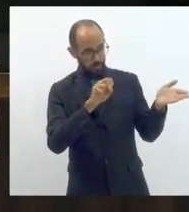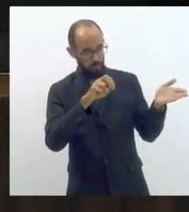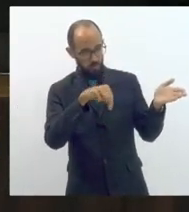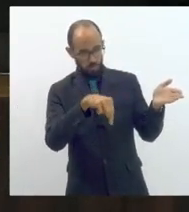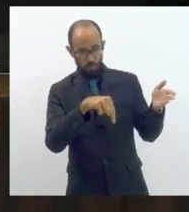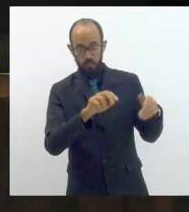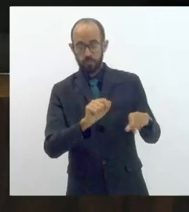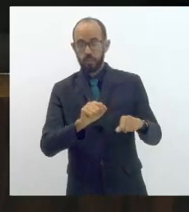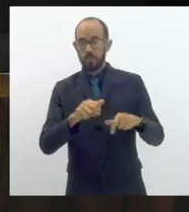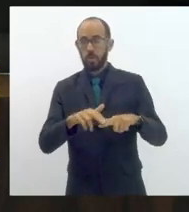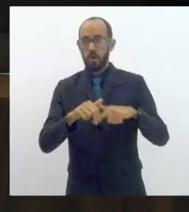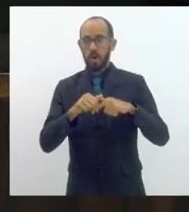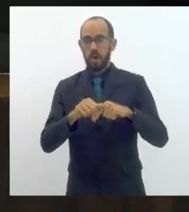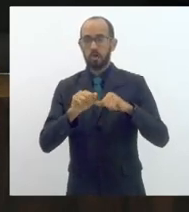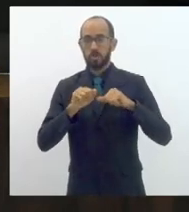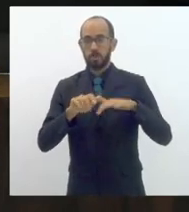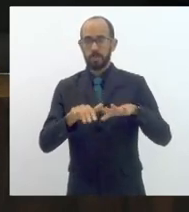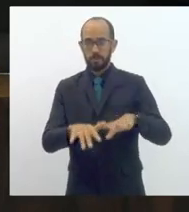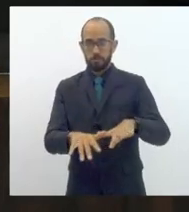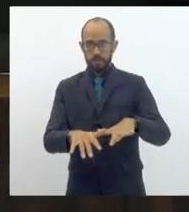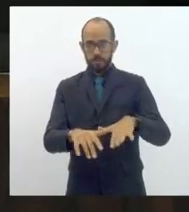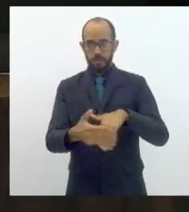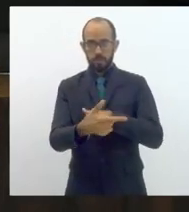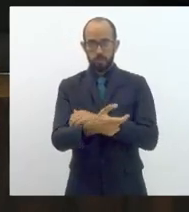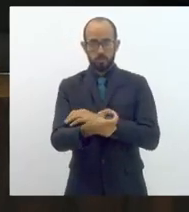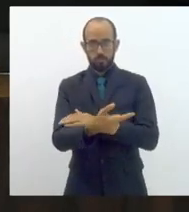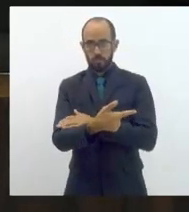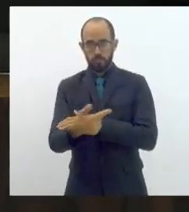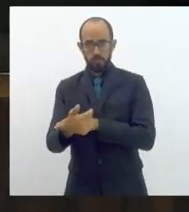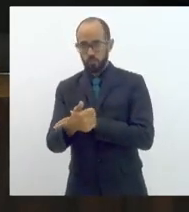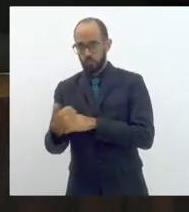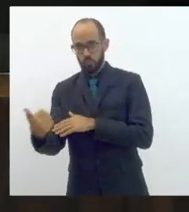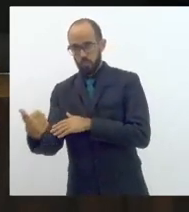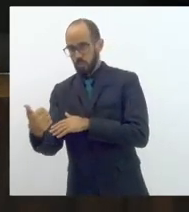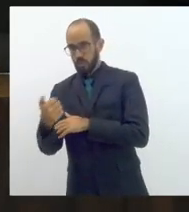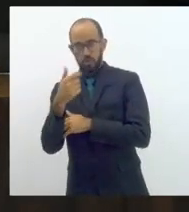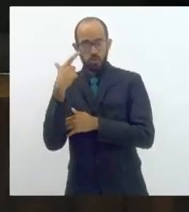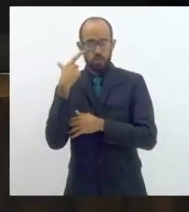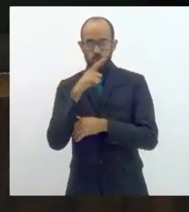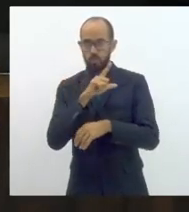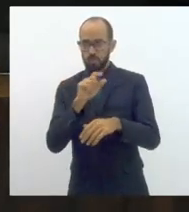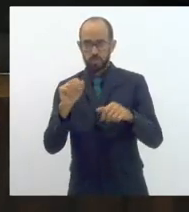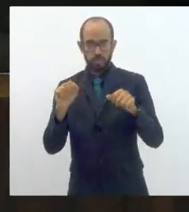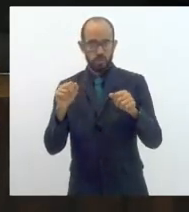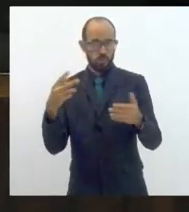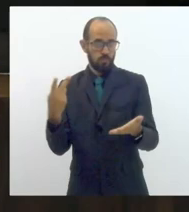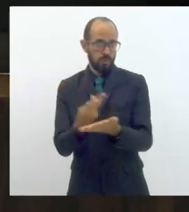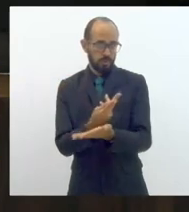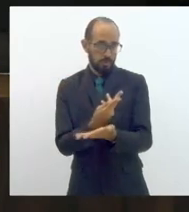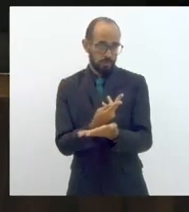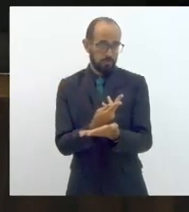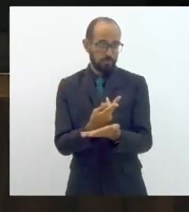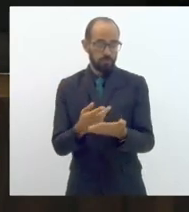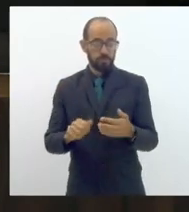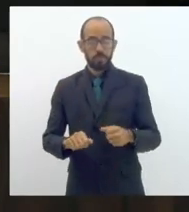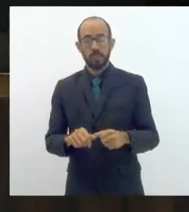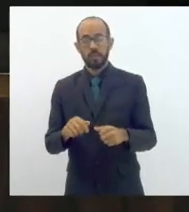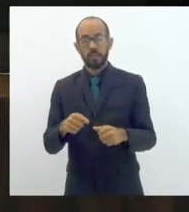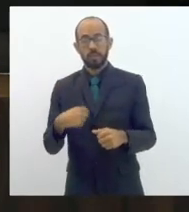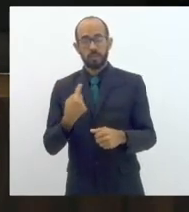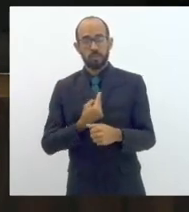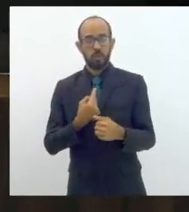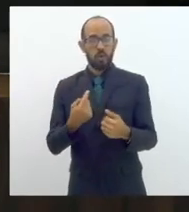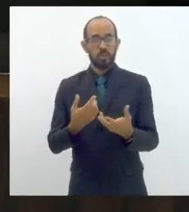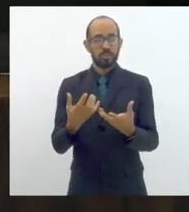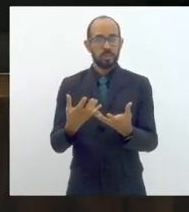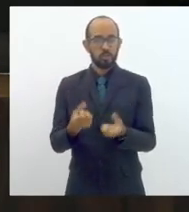da pandemia, a edição de 2021 ela não pôde ser realizada. E coube a nós